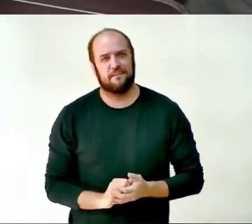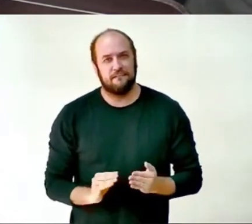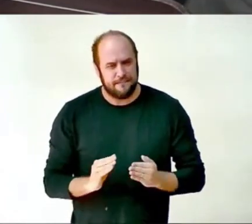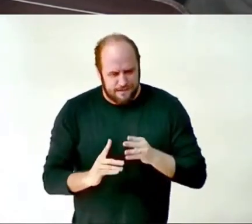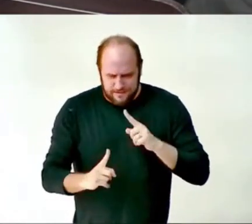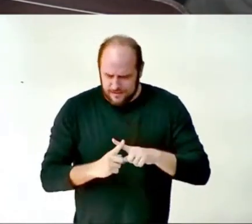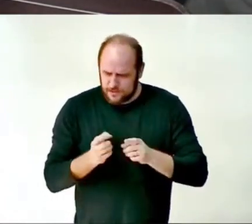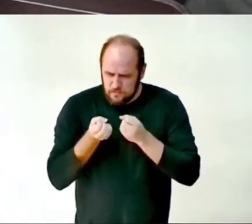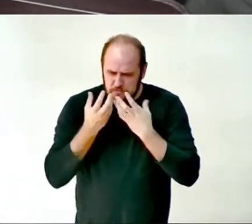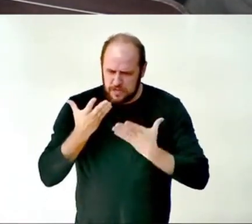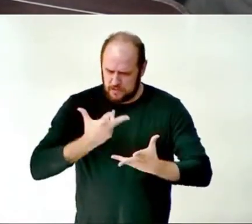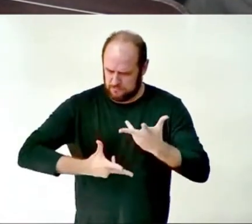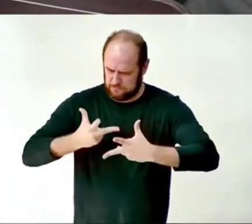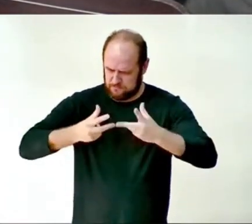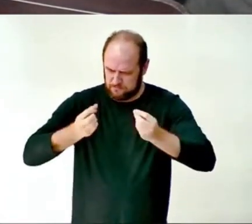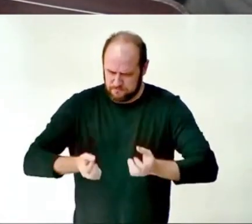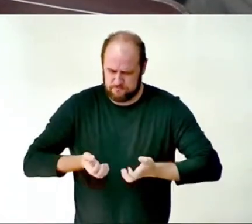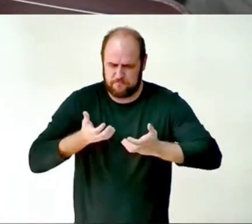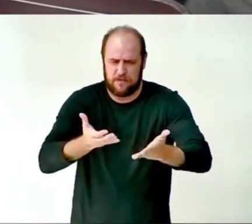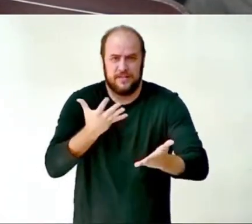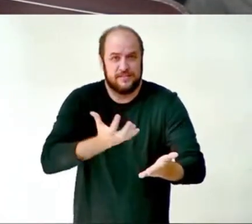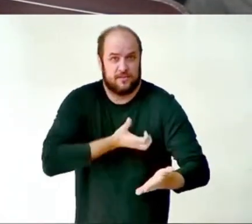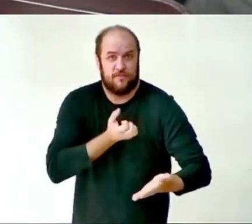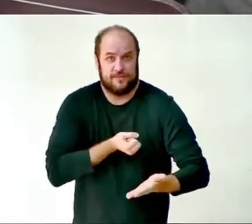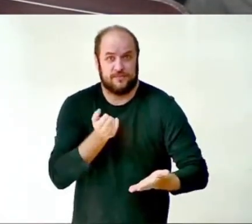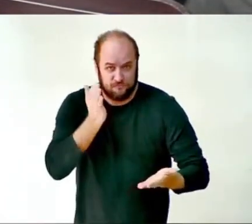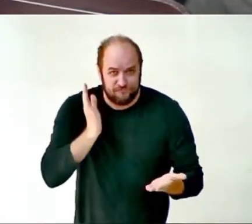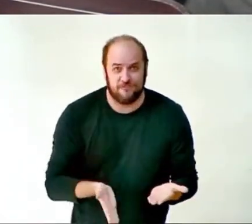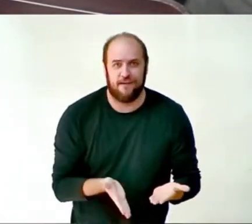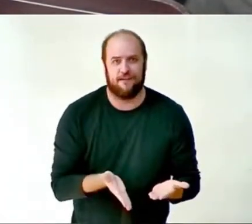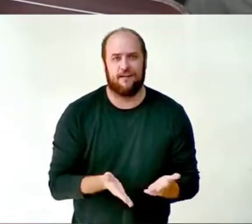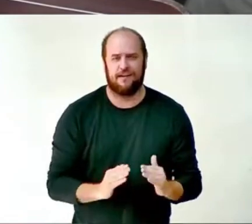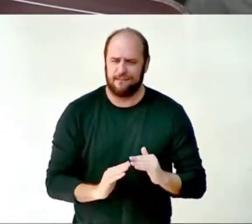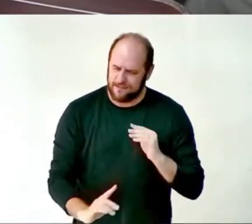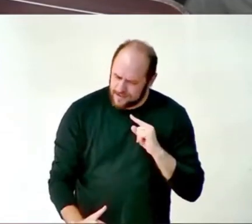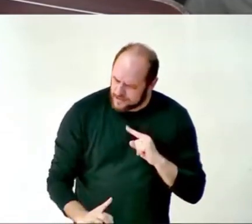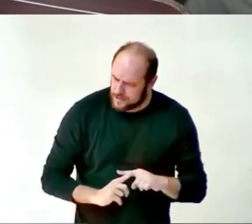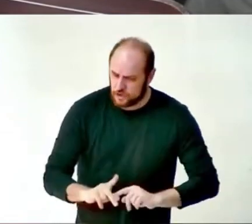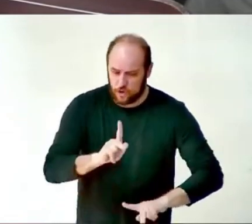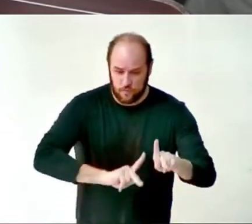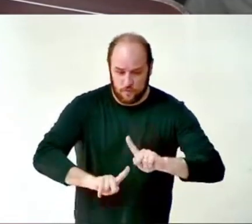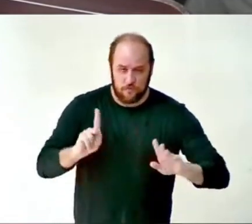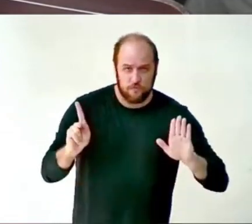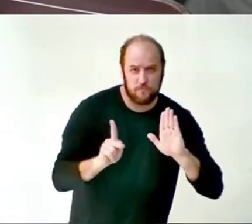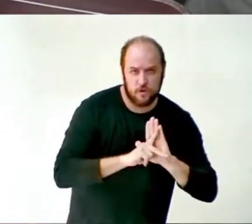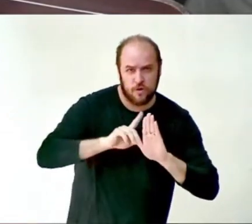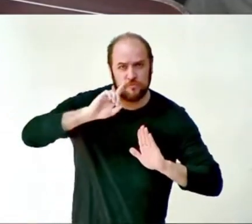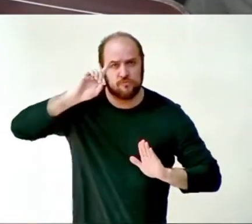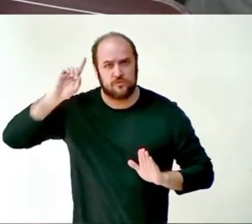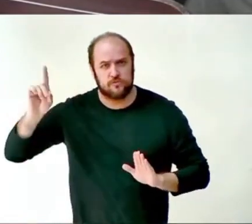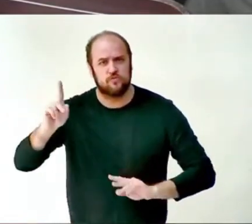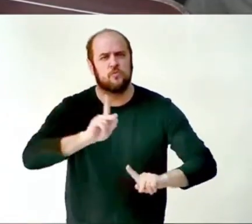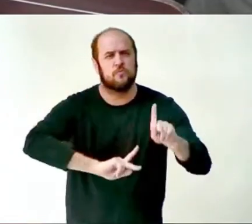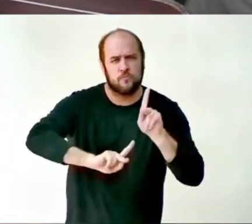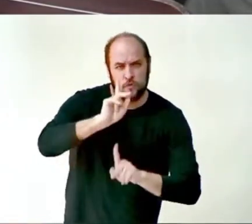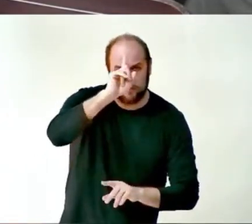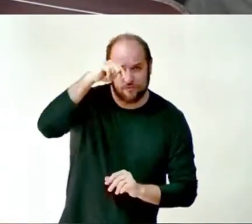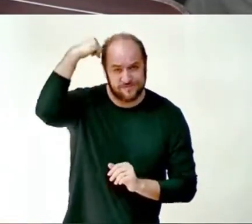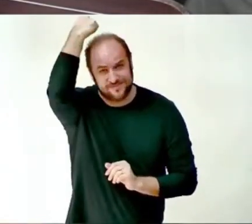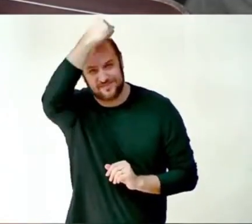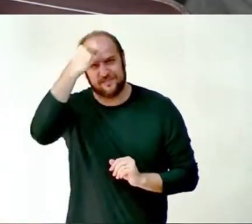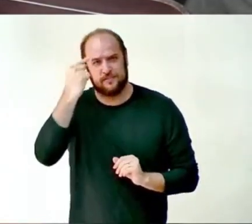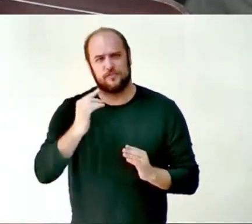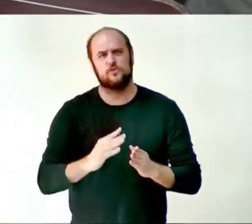esse benefício, o benefício da salvação, se ela é povo de Deus, nação santa, se a